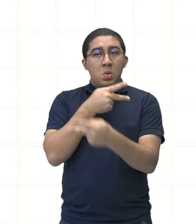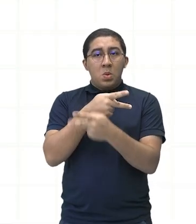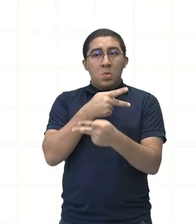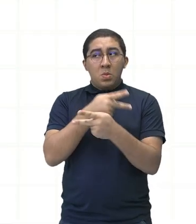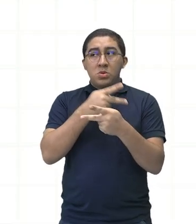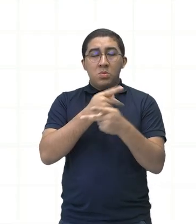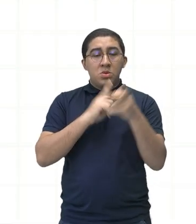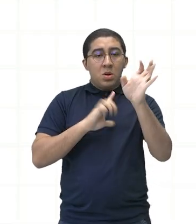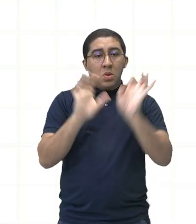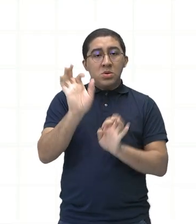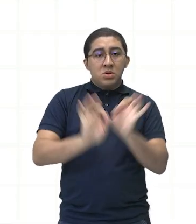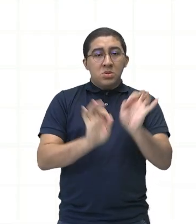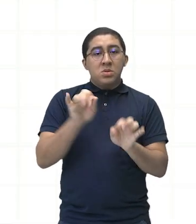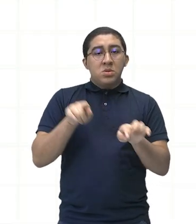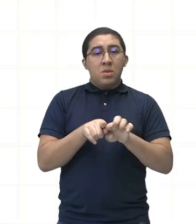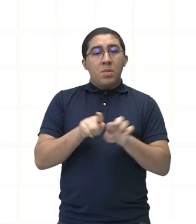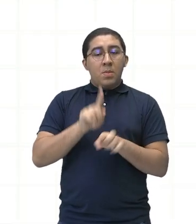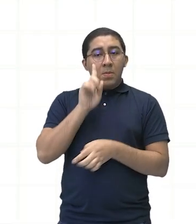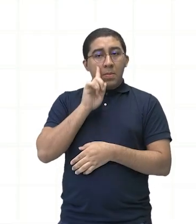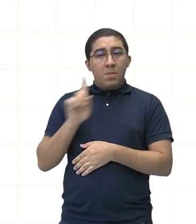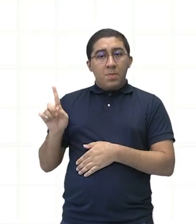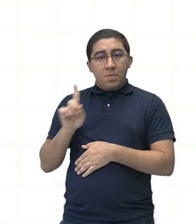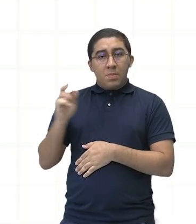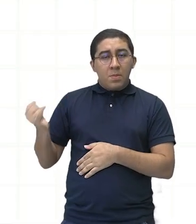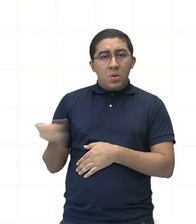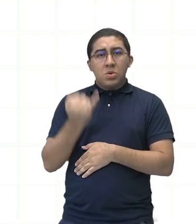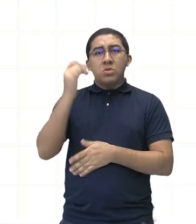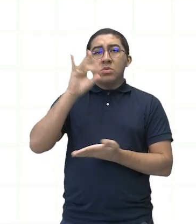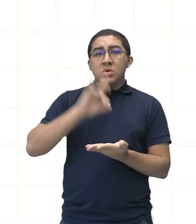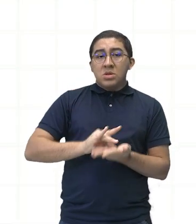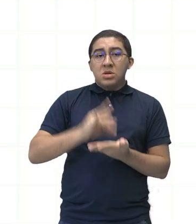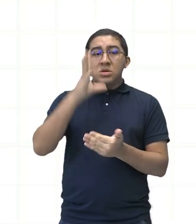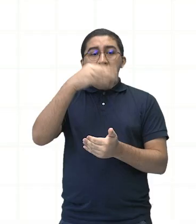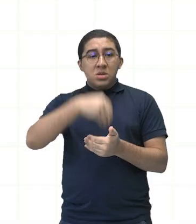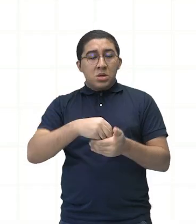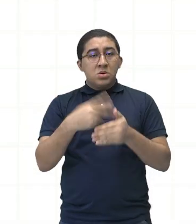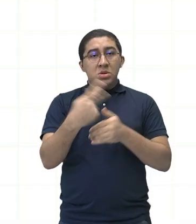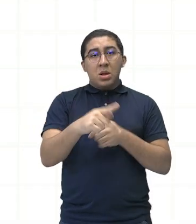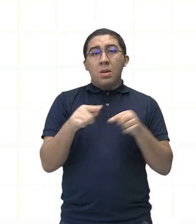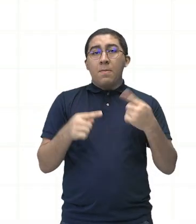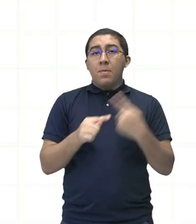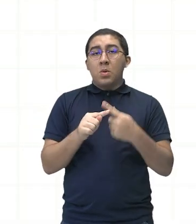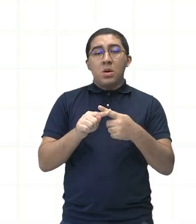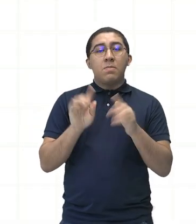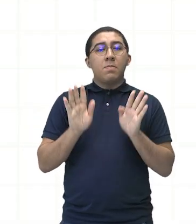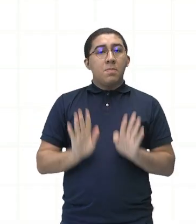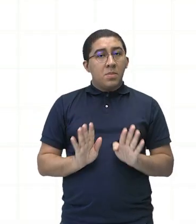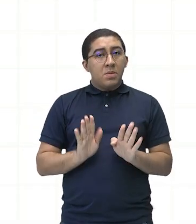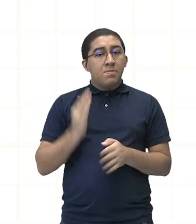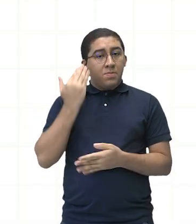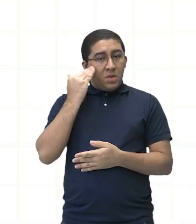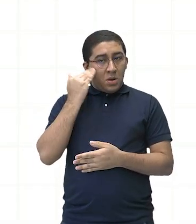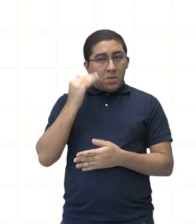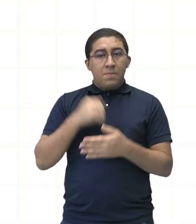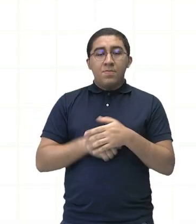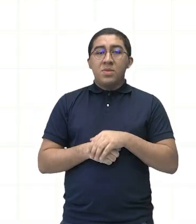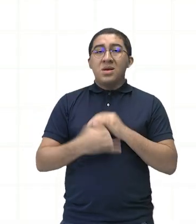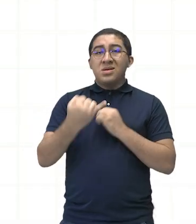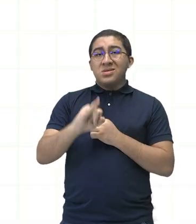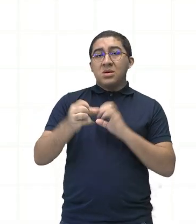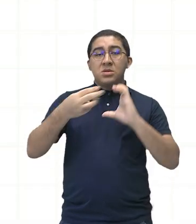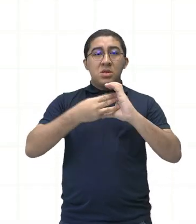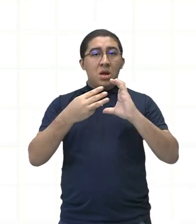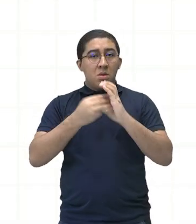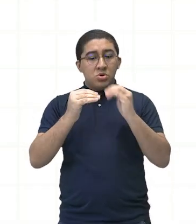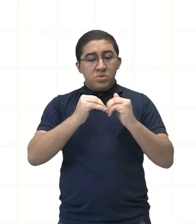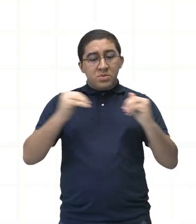dos cromossomos. Essa é uma fase essencial dentro da prófase, porque entendam, quando a célula ela não está se dividindo,